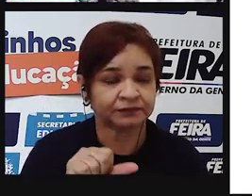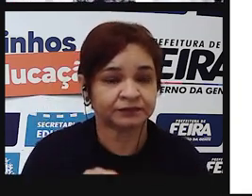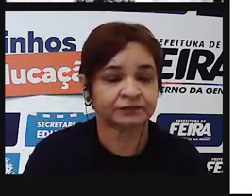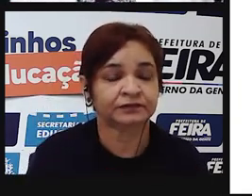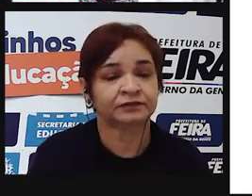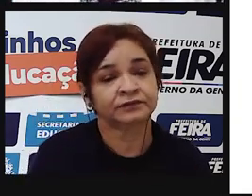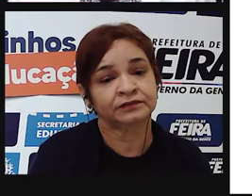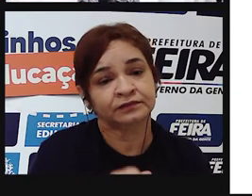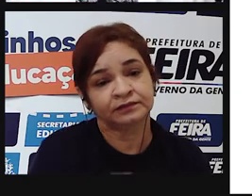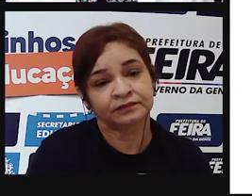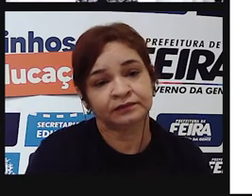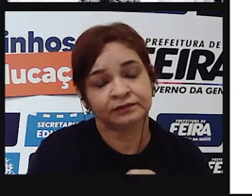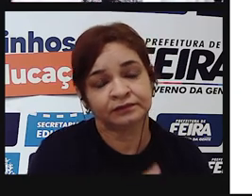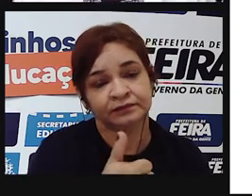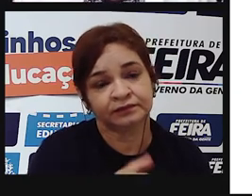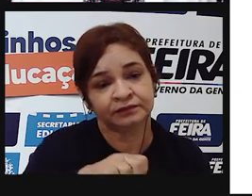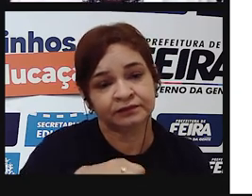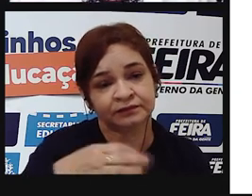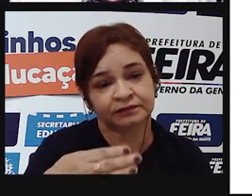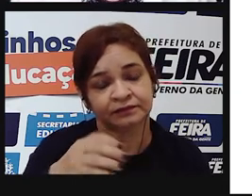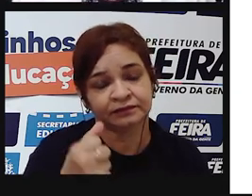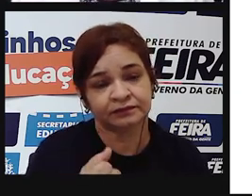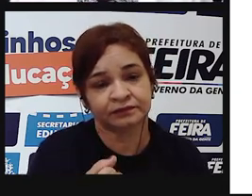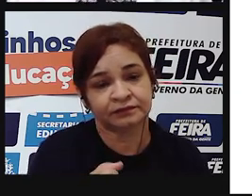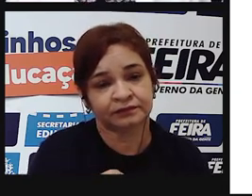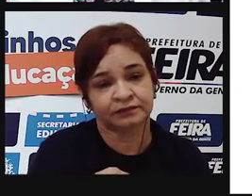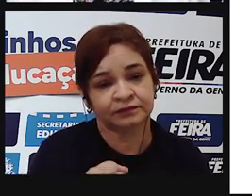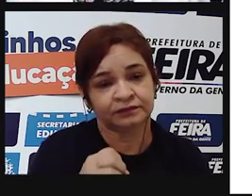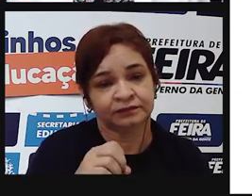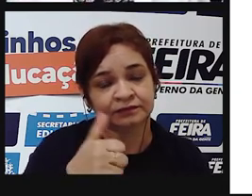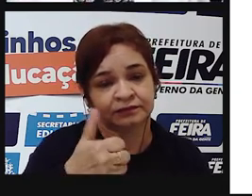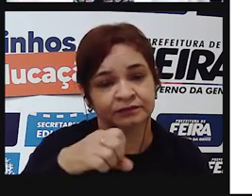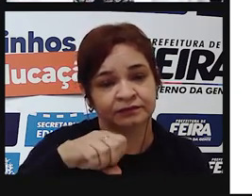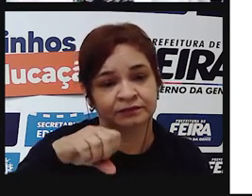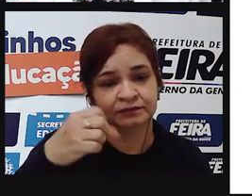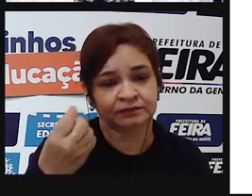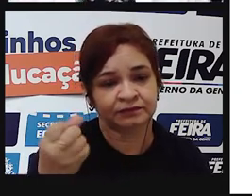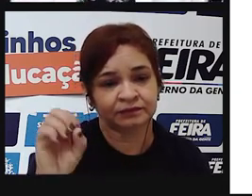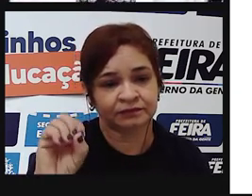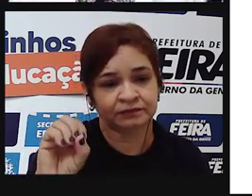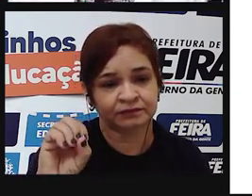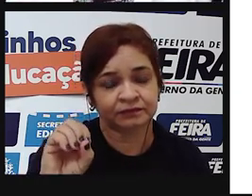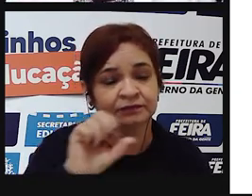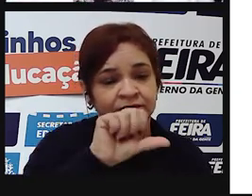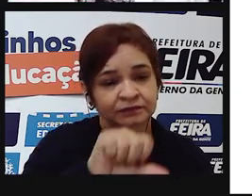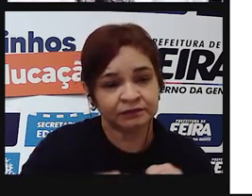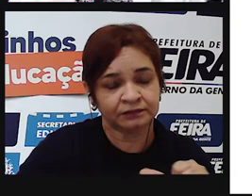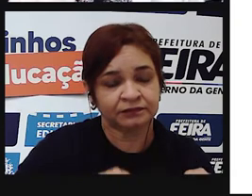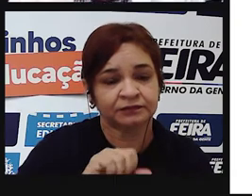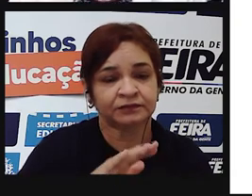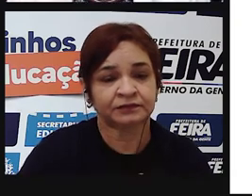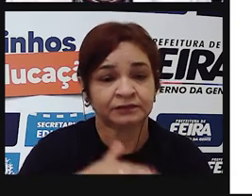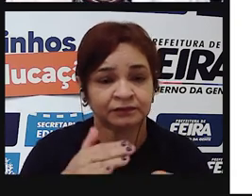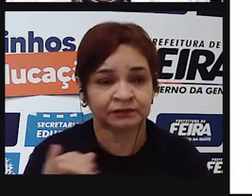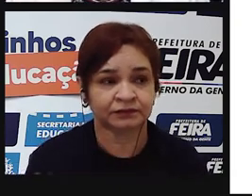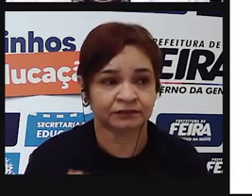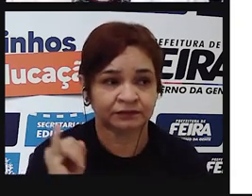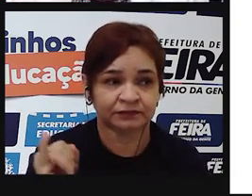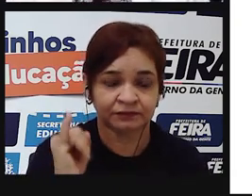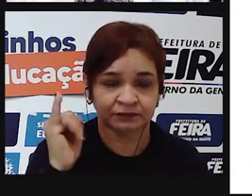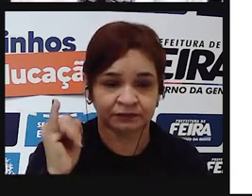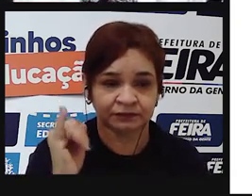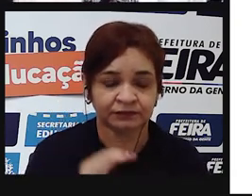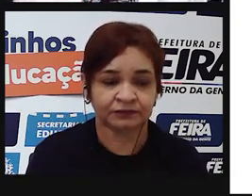nos anos de 1940, 1950 e 1960. Foram as mudanças mais